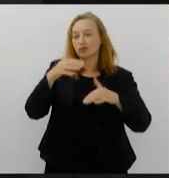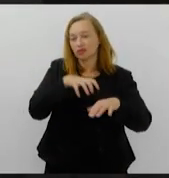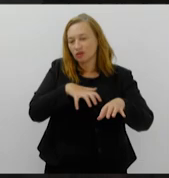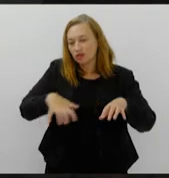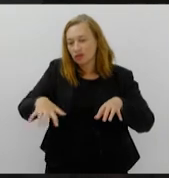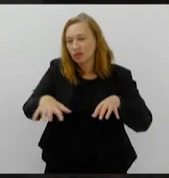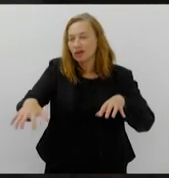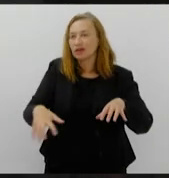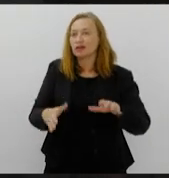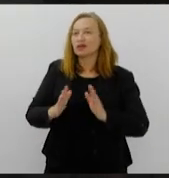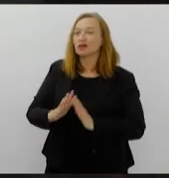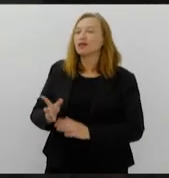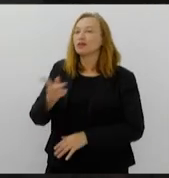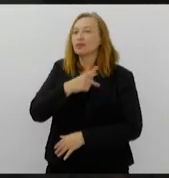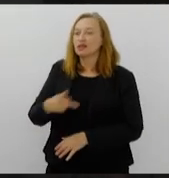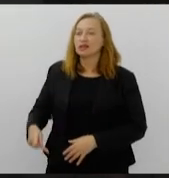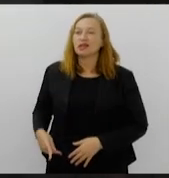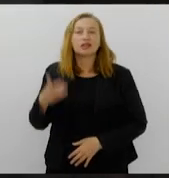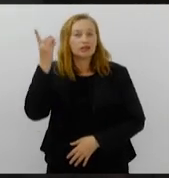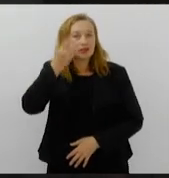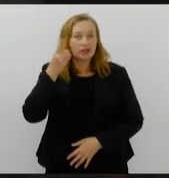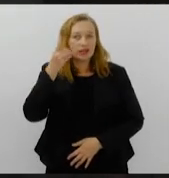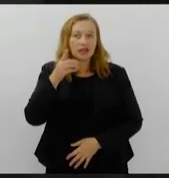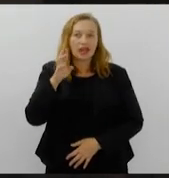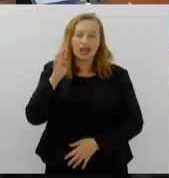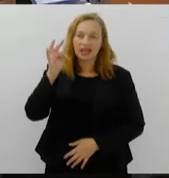querido amigo presidente, deputado Renato Machado.